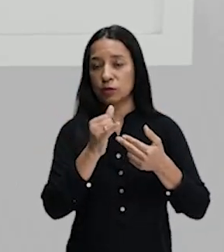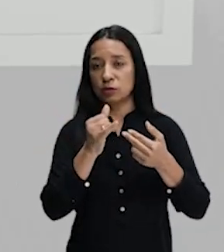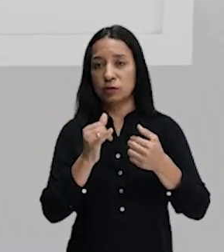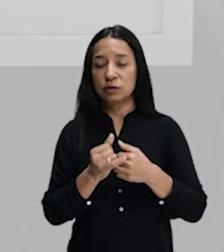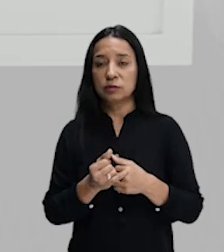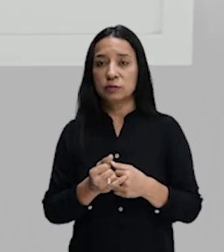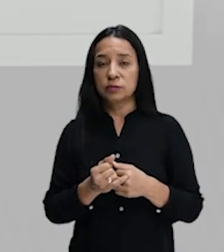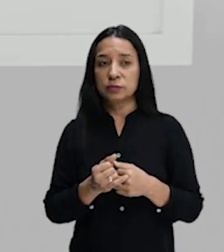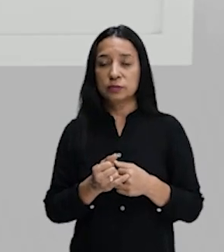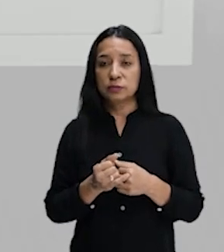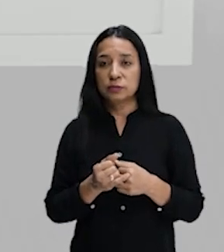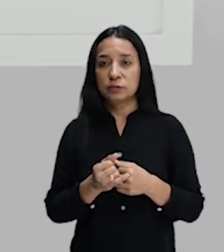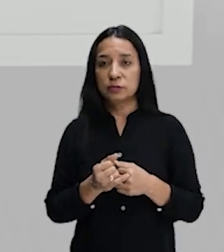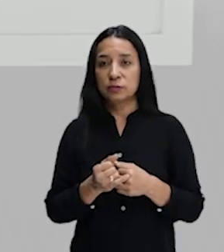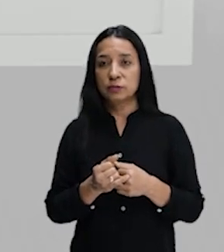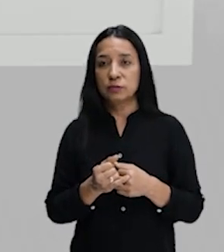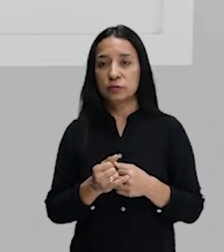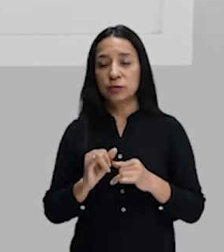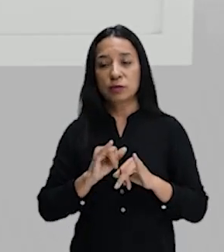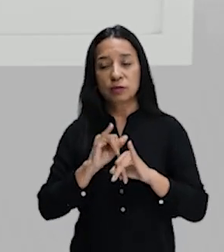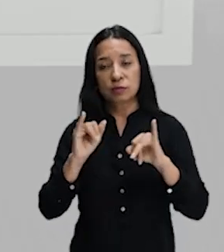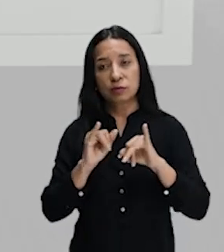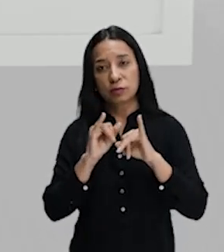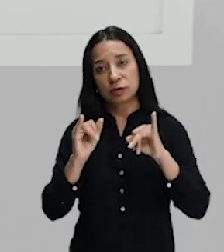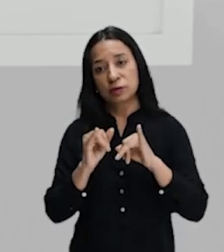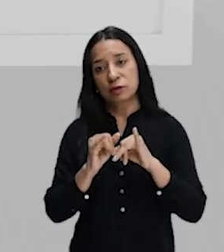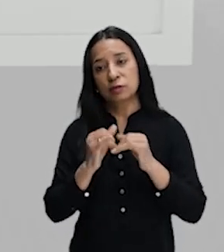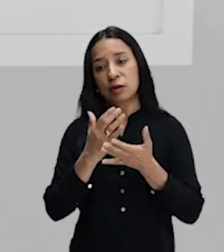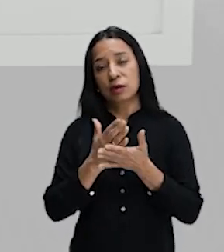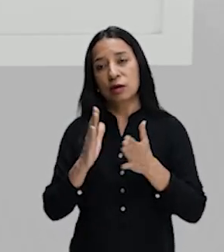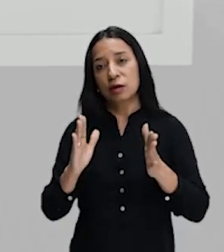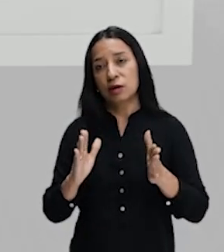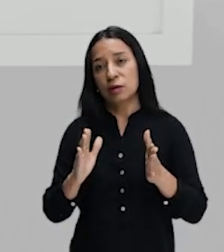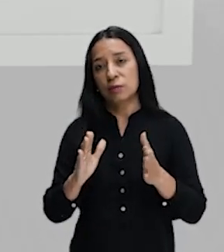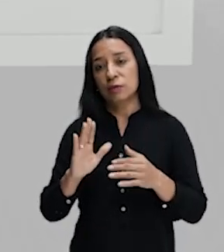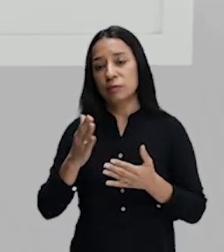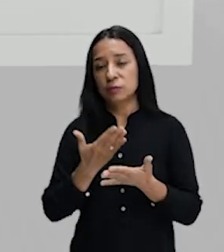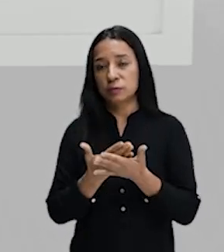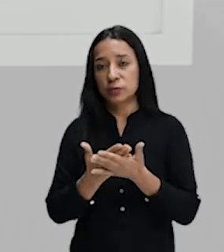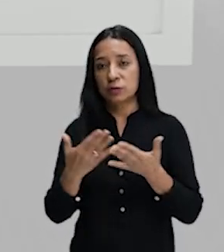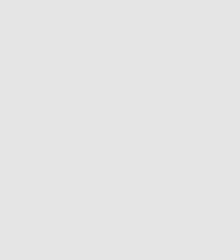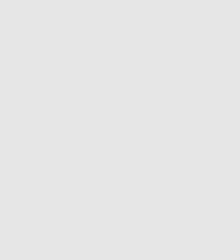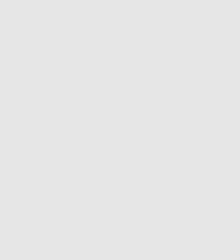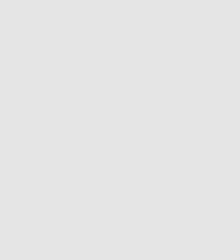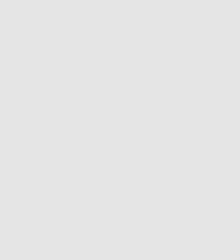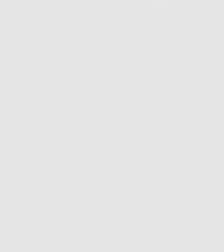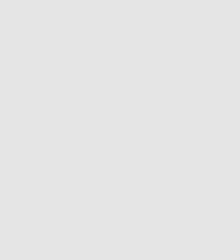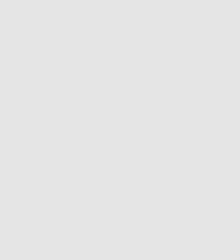eletroímãs. Tá ok? Então, com essa informação, finalizamos a aula de hoje e até a próxima.